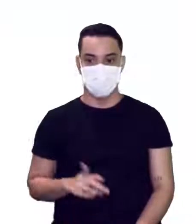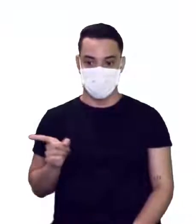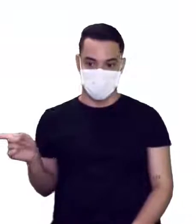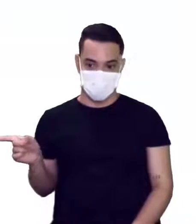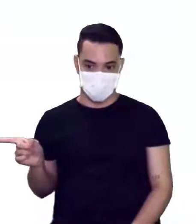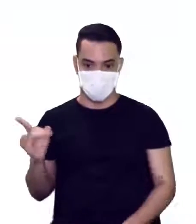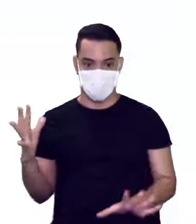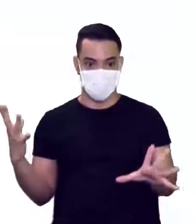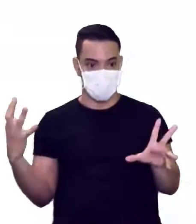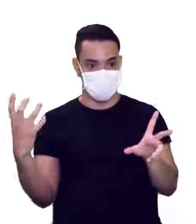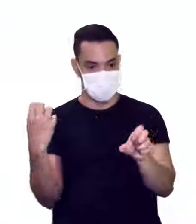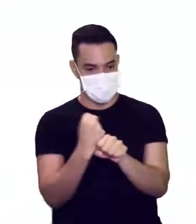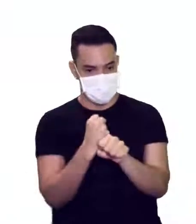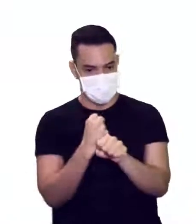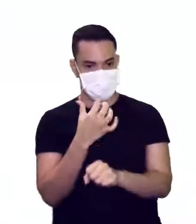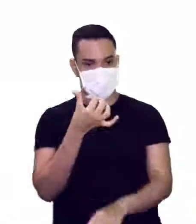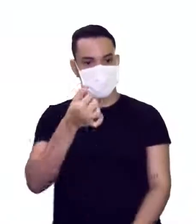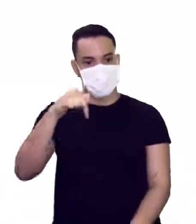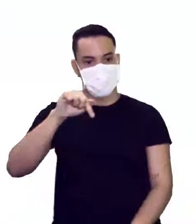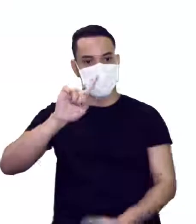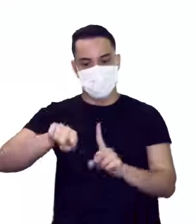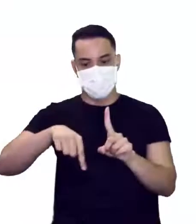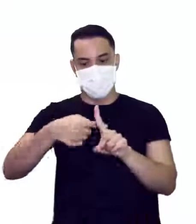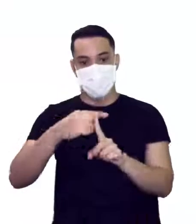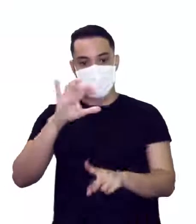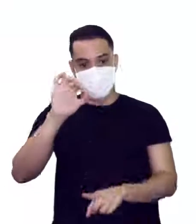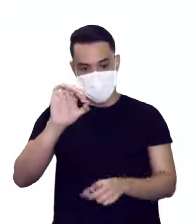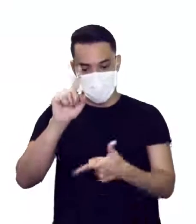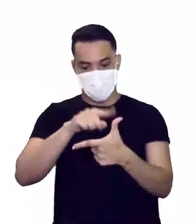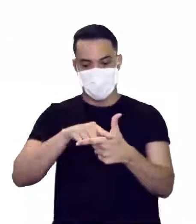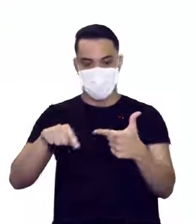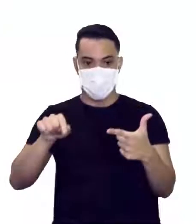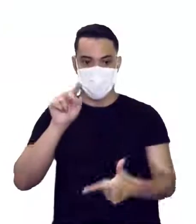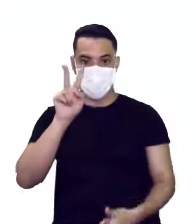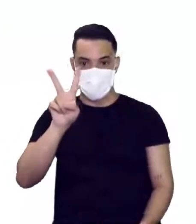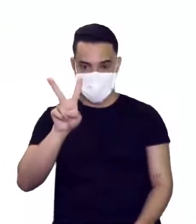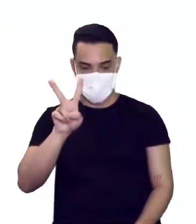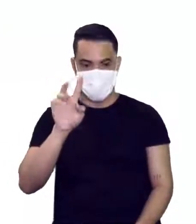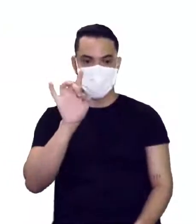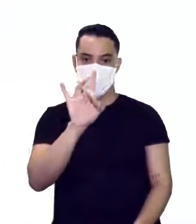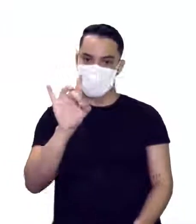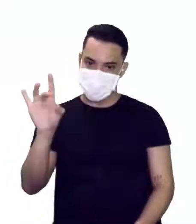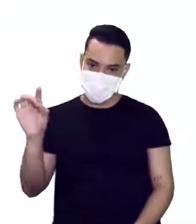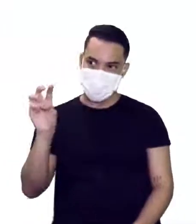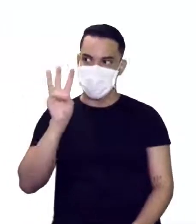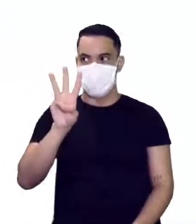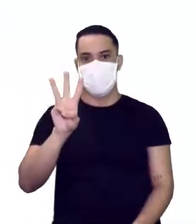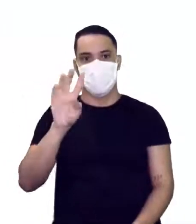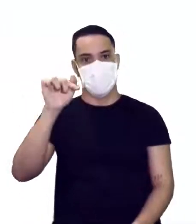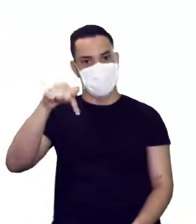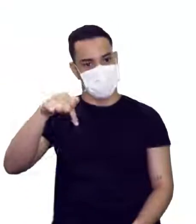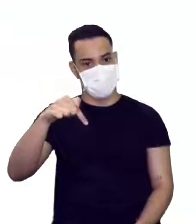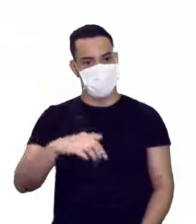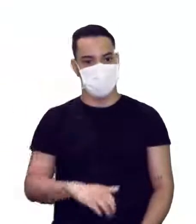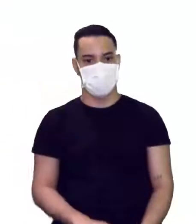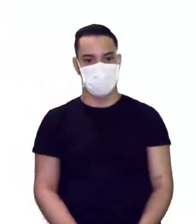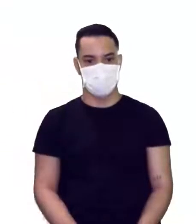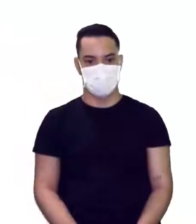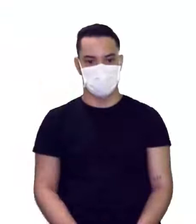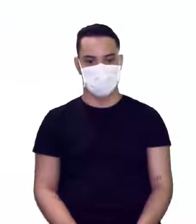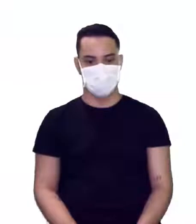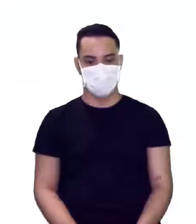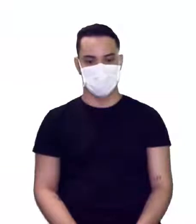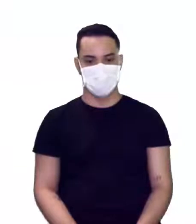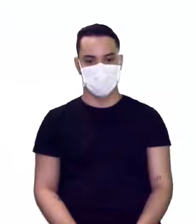eu vou somar 6Q mais 0, dividir por duas esferas. Cada uma fica com 3Q,